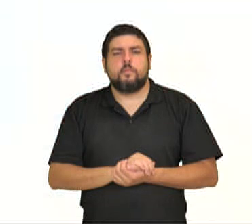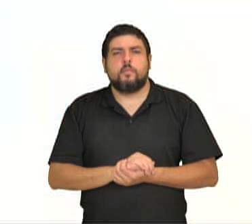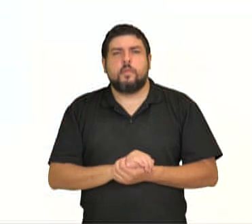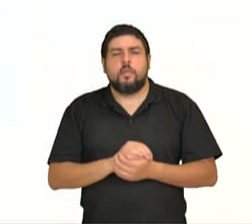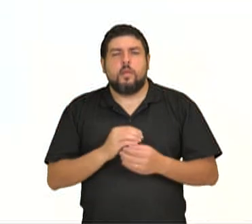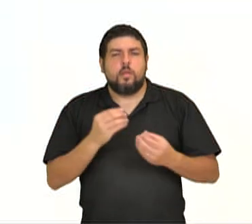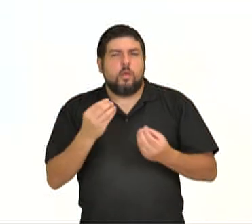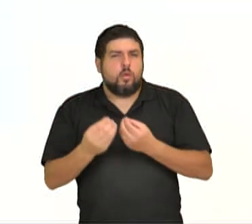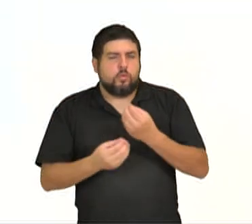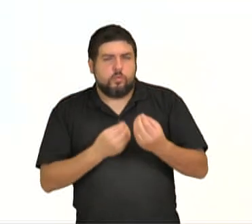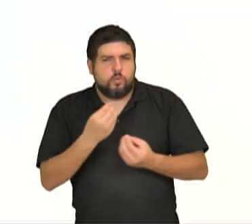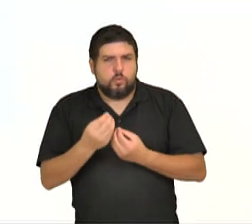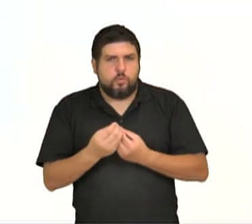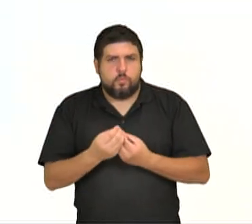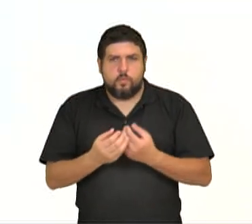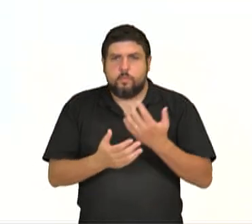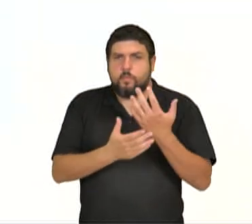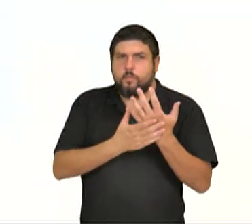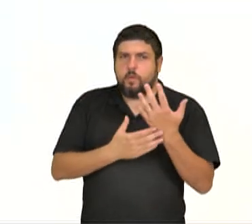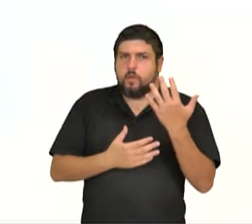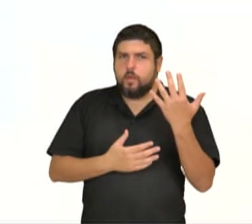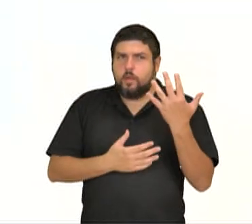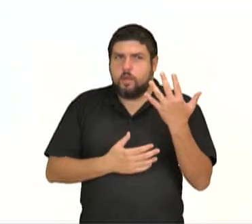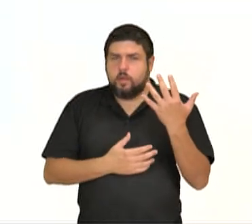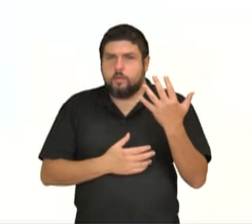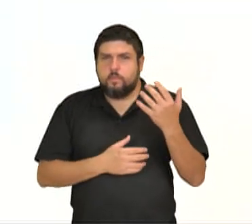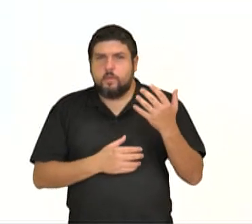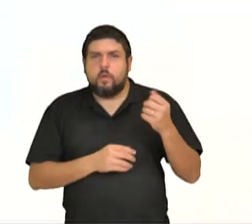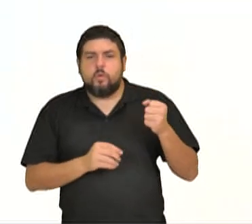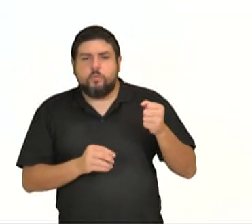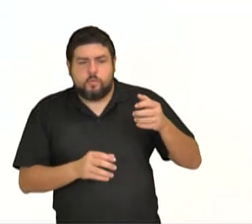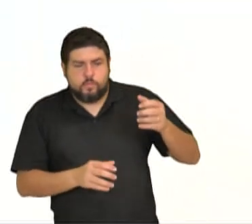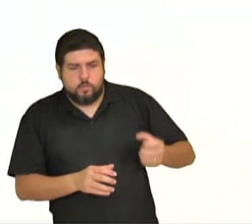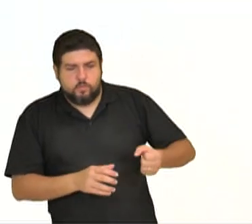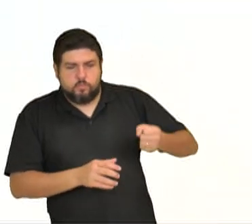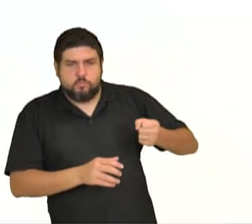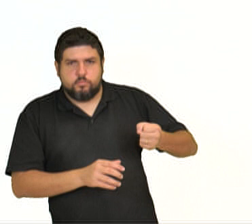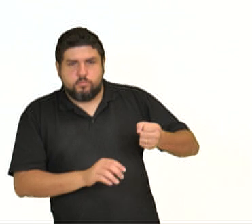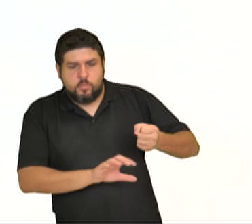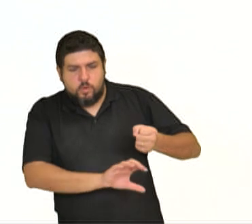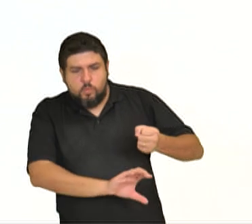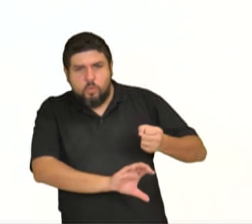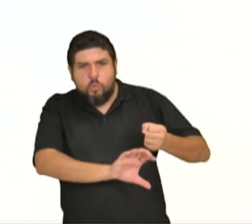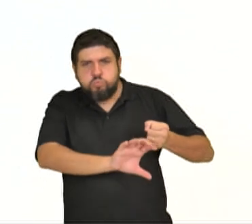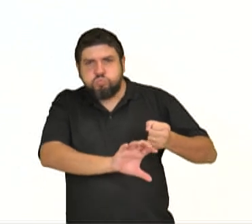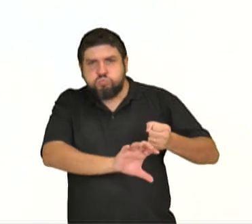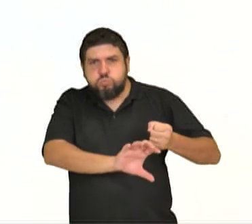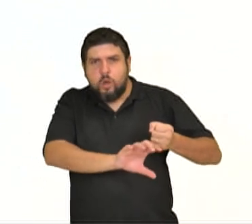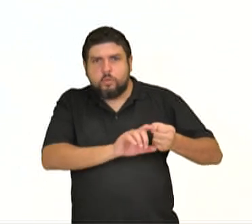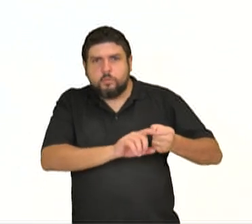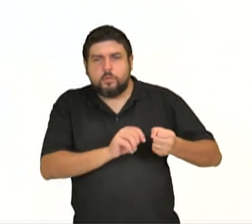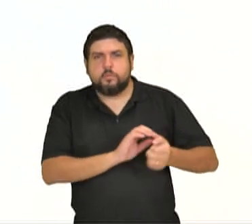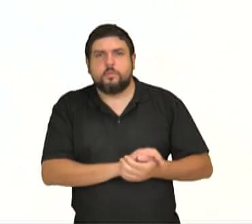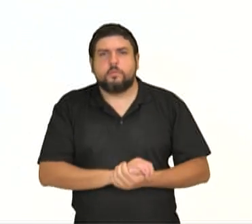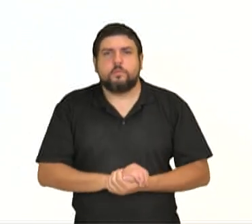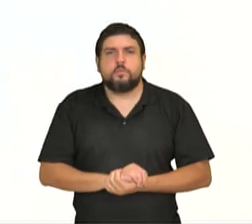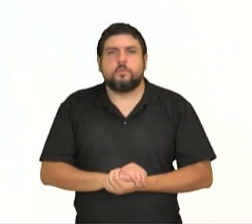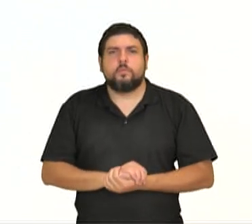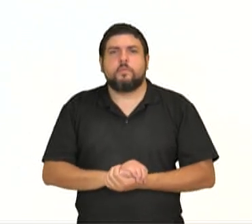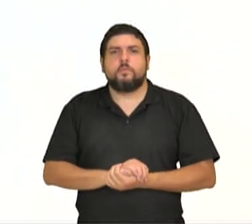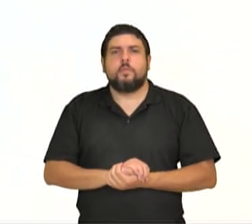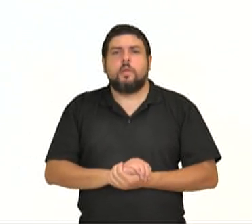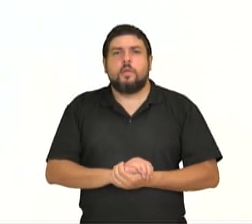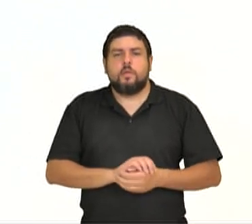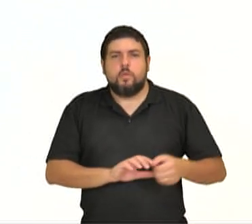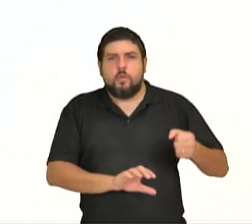mão vai segurar o berimbau nessa altura aqui, ó, da cabaça, certo? Nessa mão que